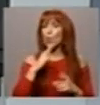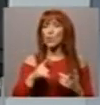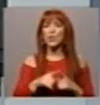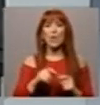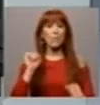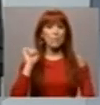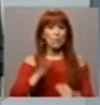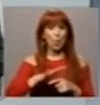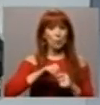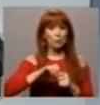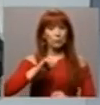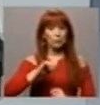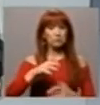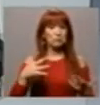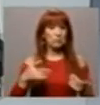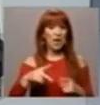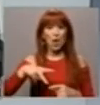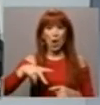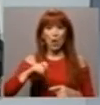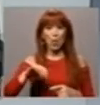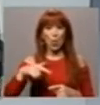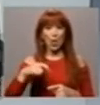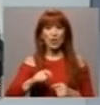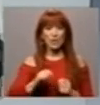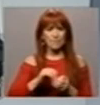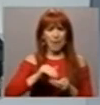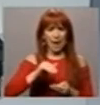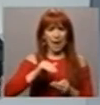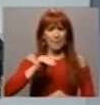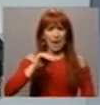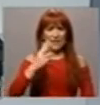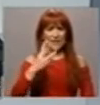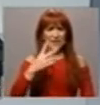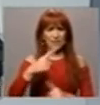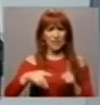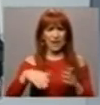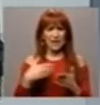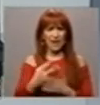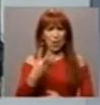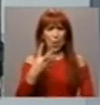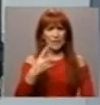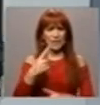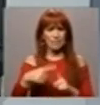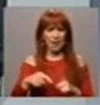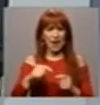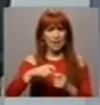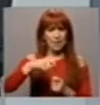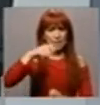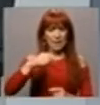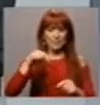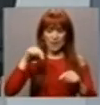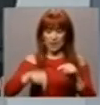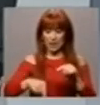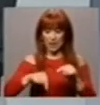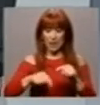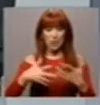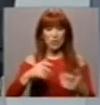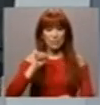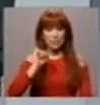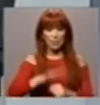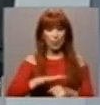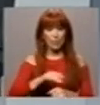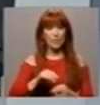à ondulação, ondulação de noroeste, aumentando para 3,5 metros a 4,5 metros de altura, na costa sul, ondulação